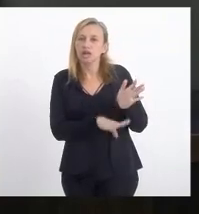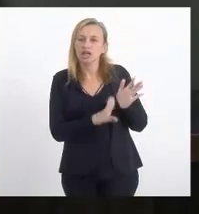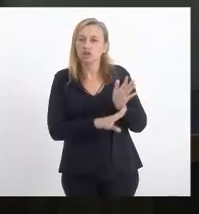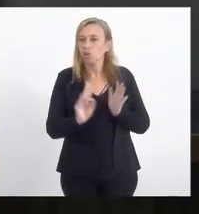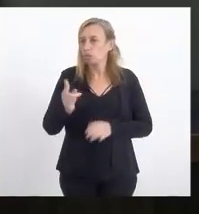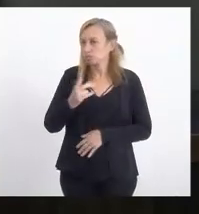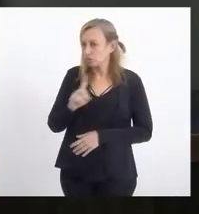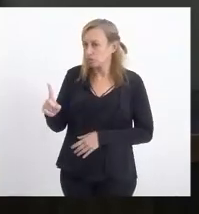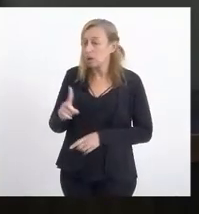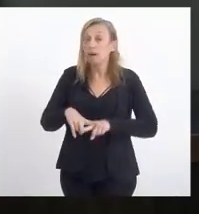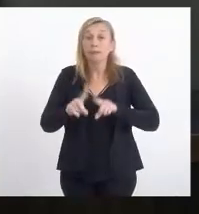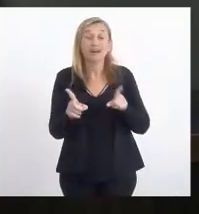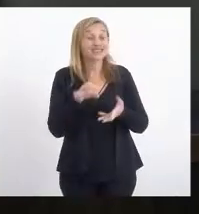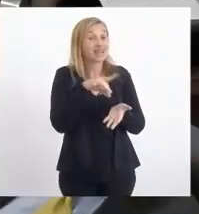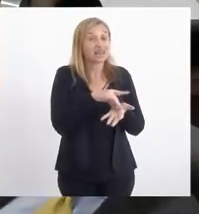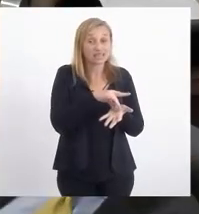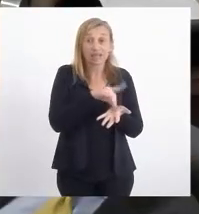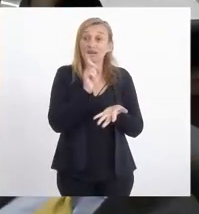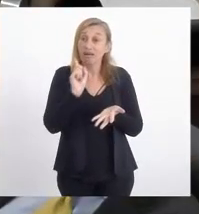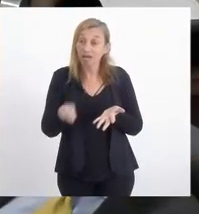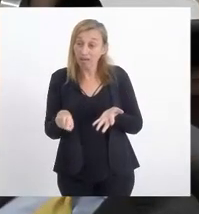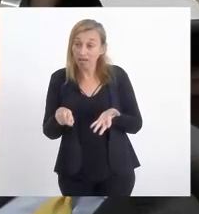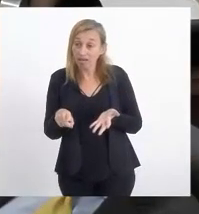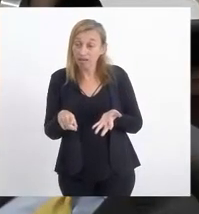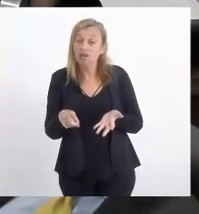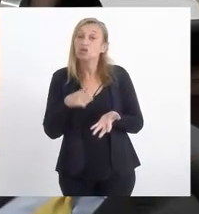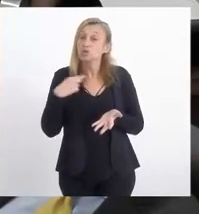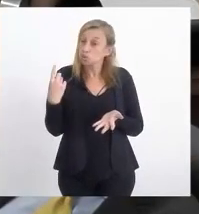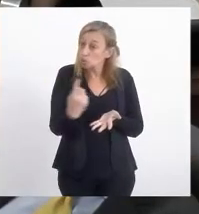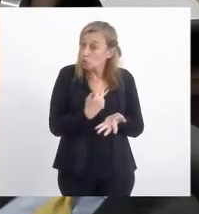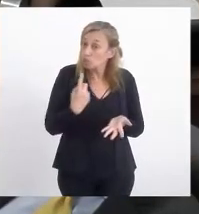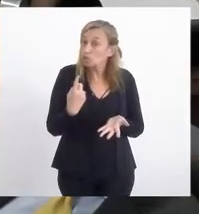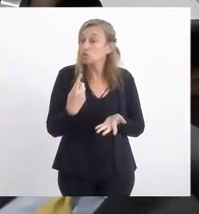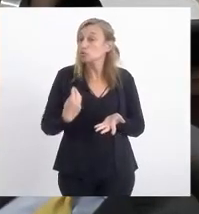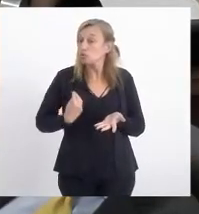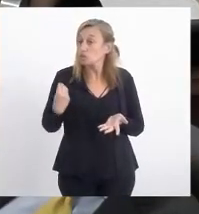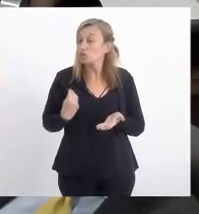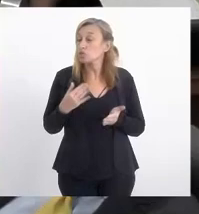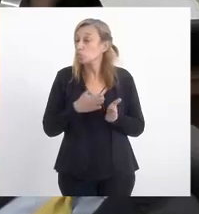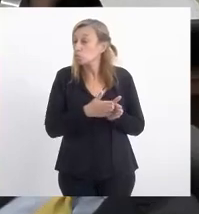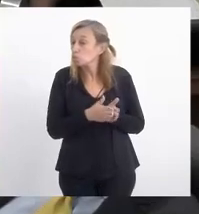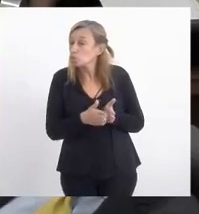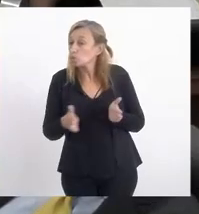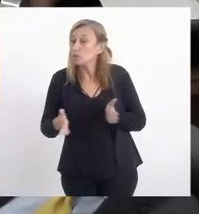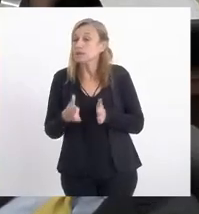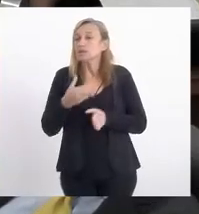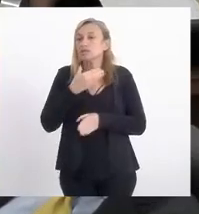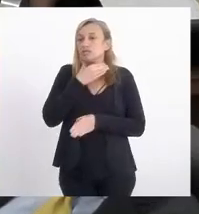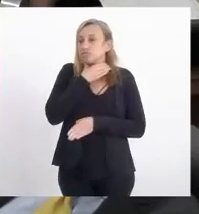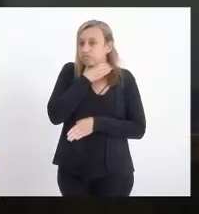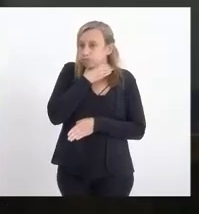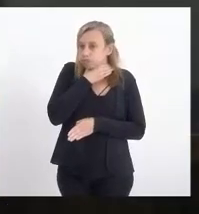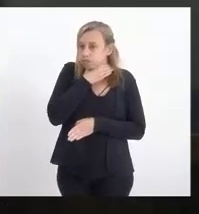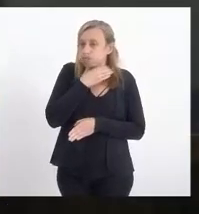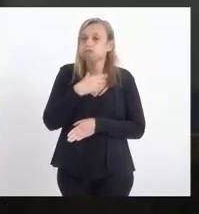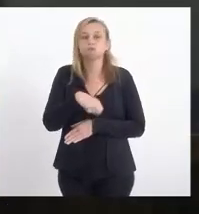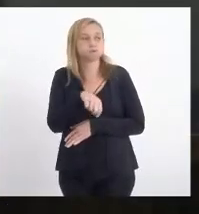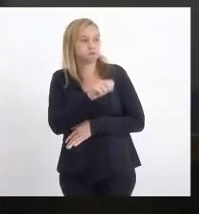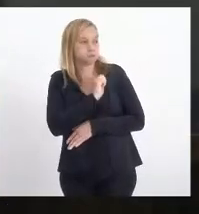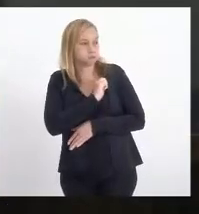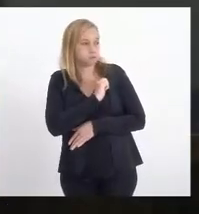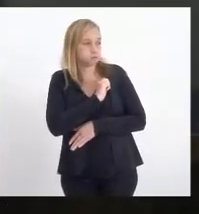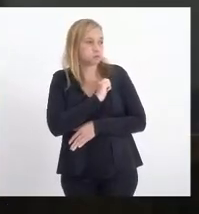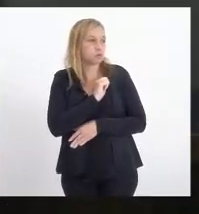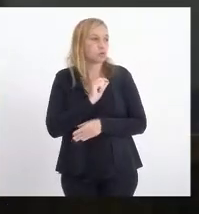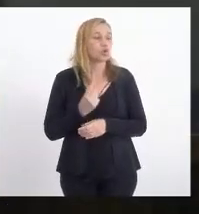deixa de gastar mas a realidade é seguinte nós estamos vivendo um processo crítico Face ao regime de recuperação